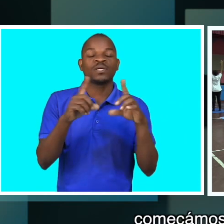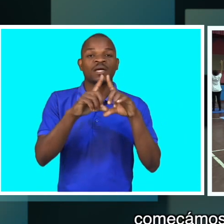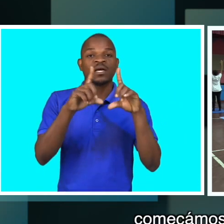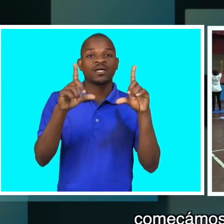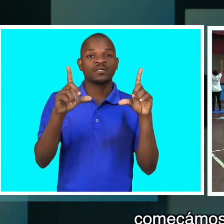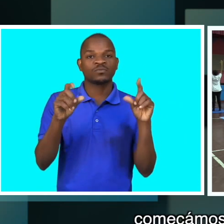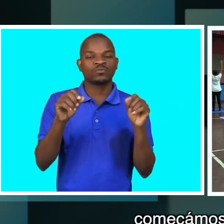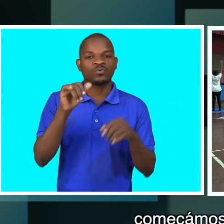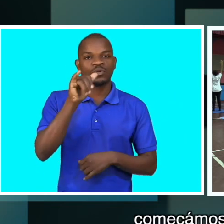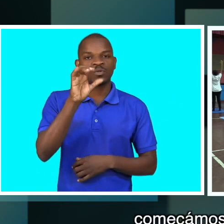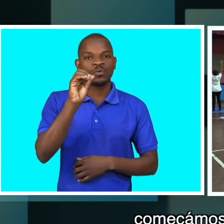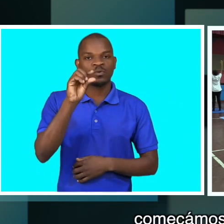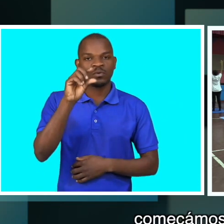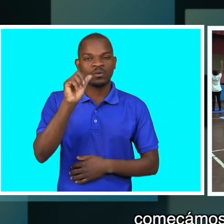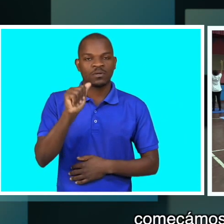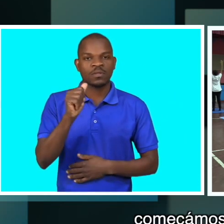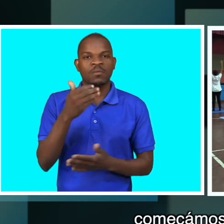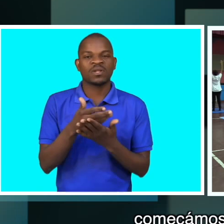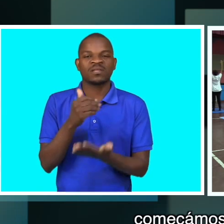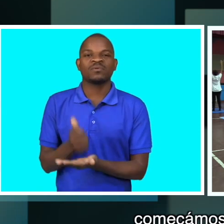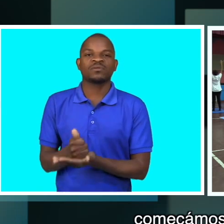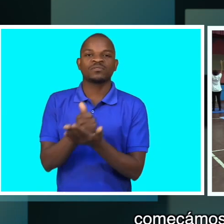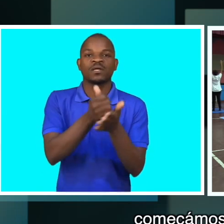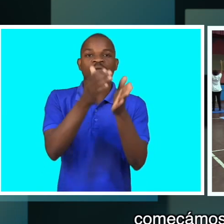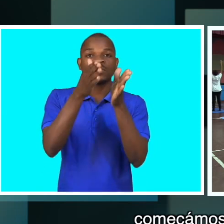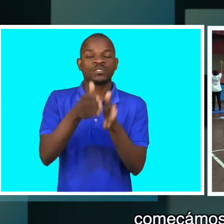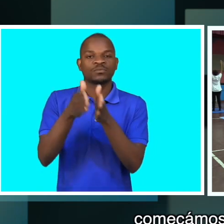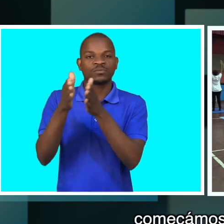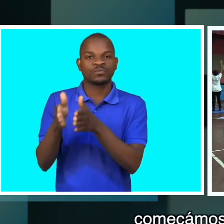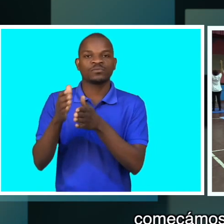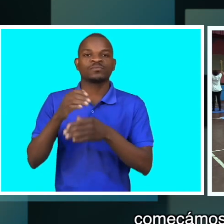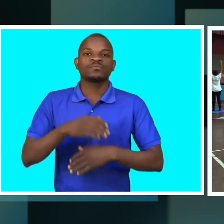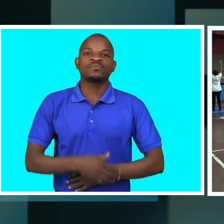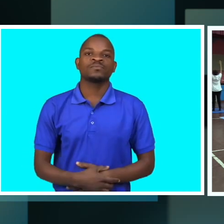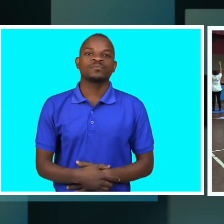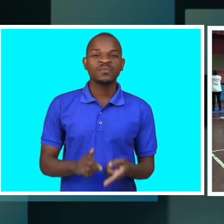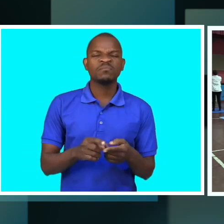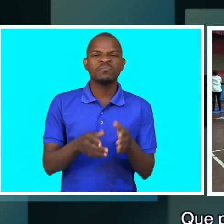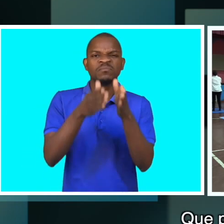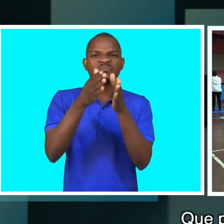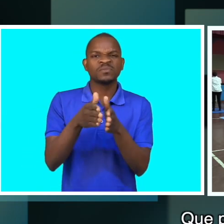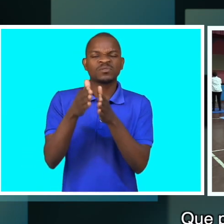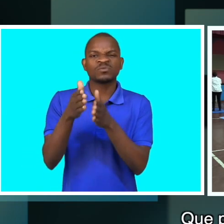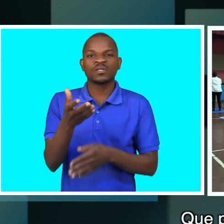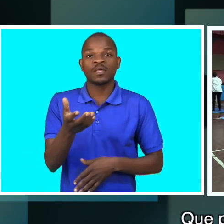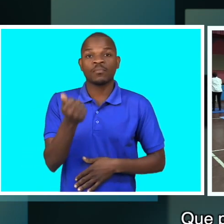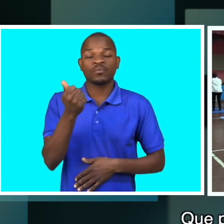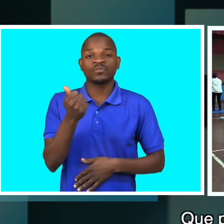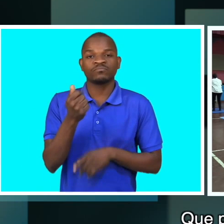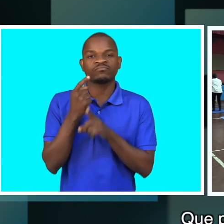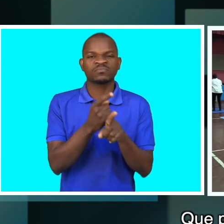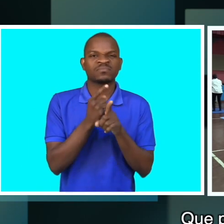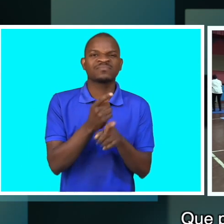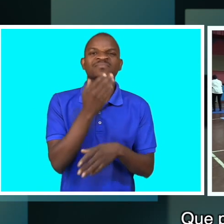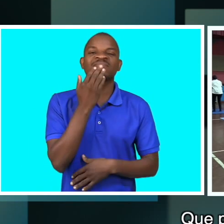essa arte Para o benefício da maioria das pessoas E que pessoas podem